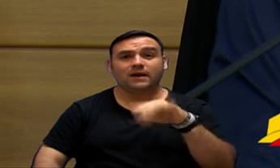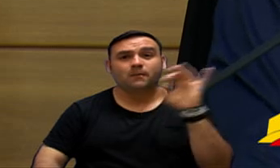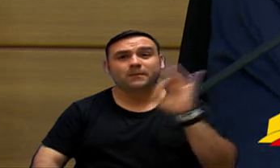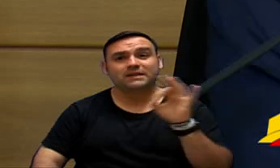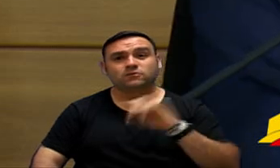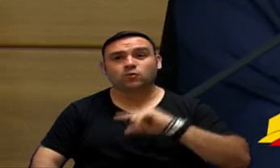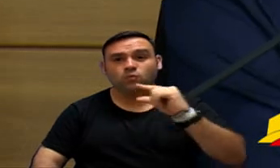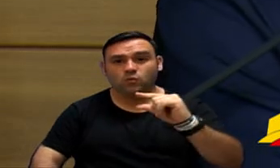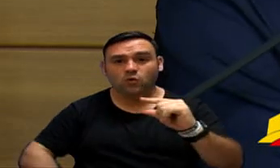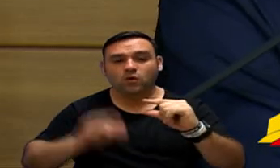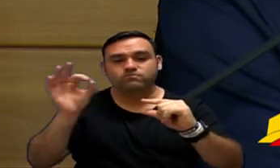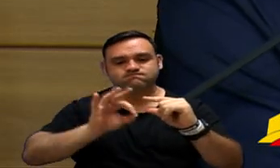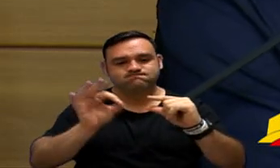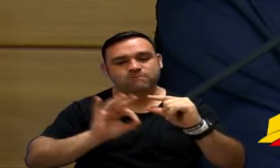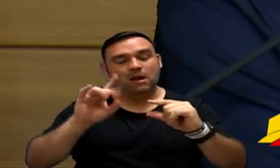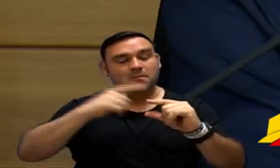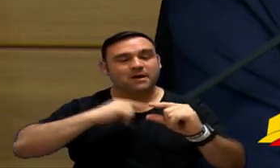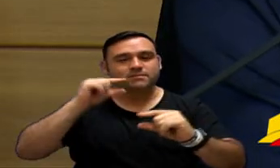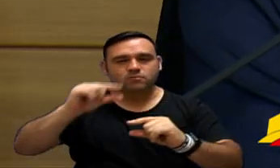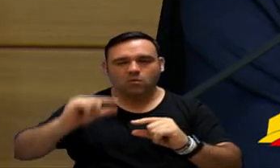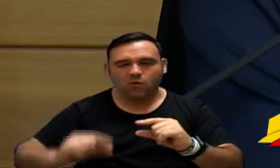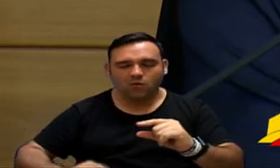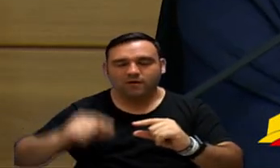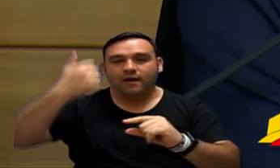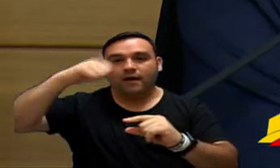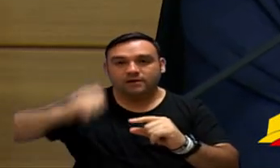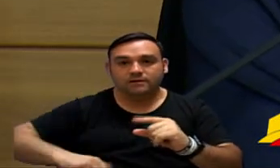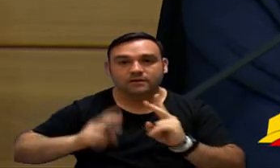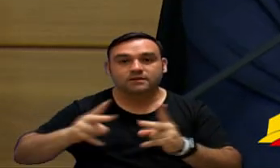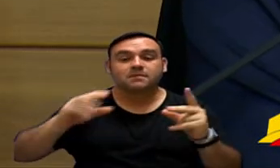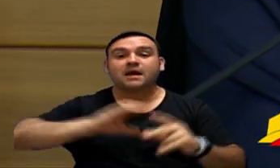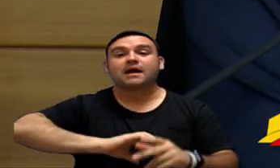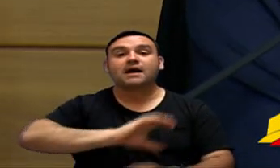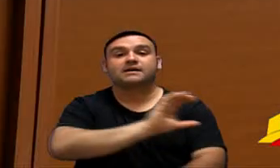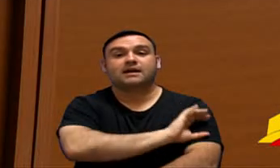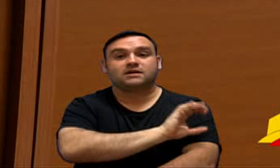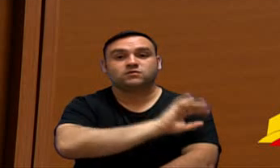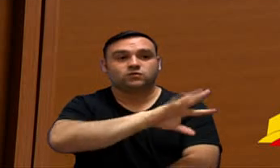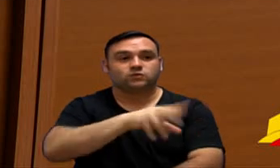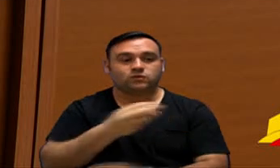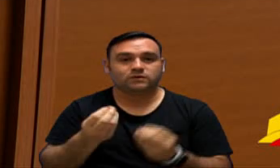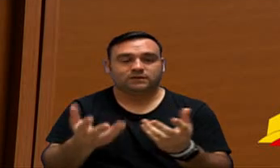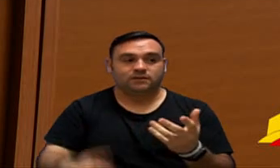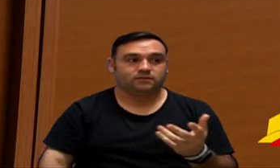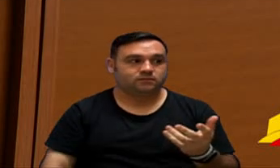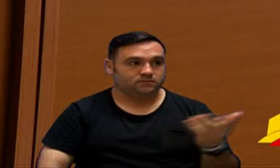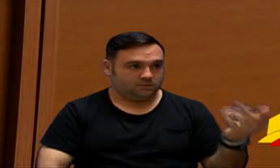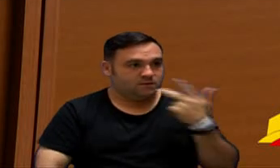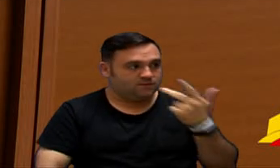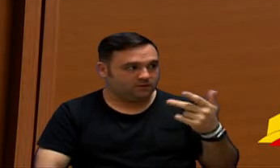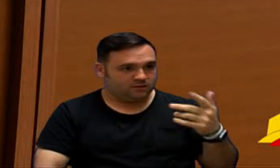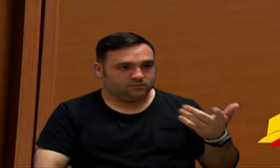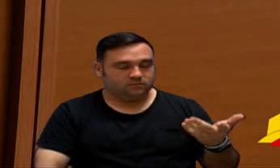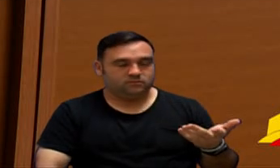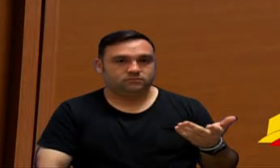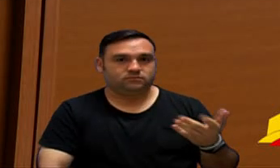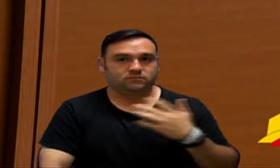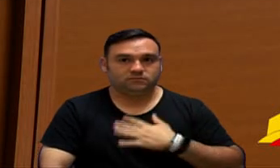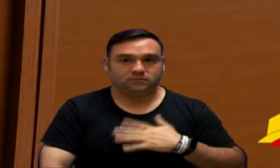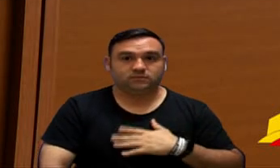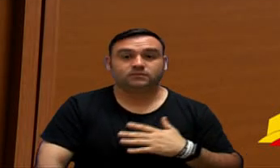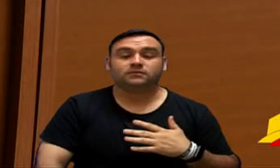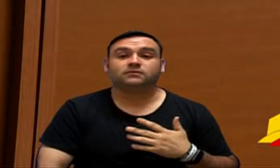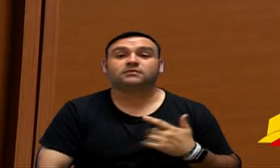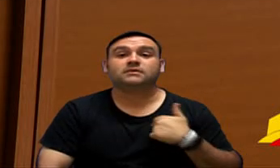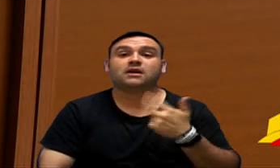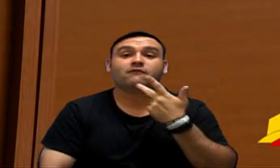percentual pequeno que é analisado ponto a ponto a cada momento que as creches são entregues. Deixa eu ouvir a resposta dele, termina. Eu estou